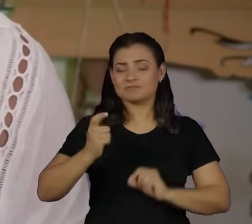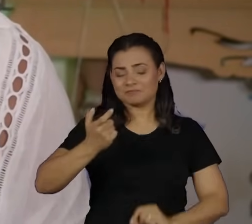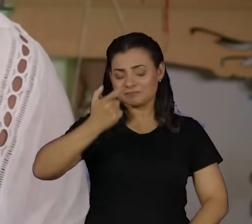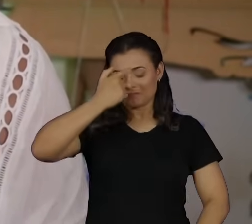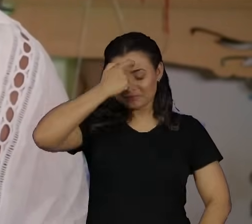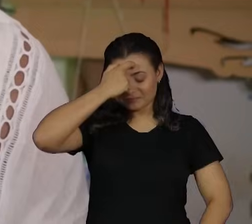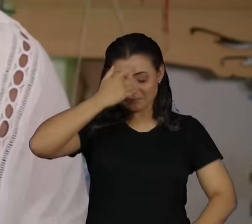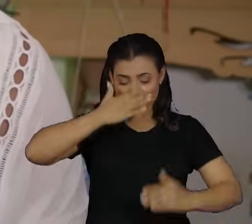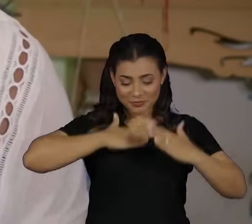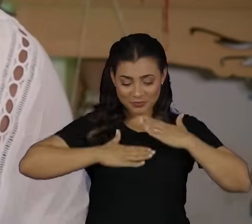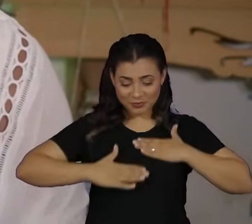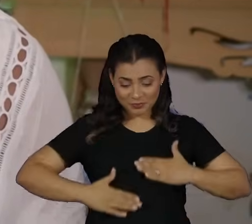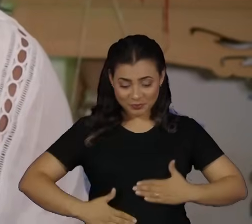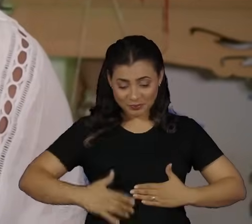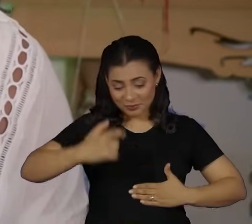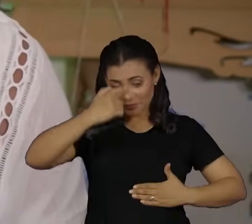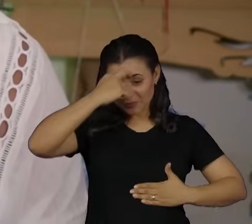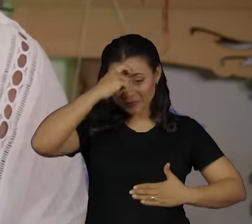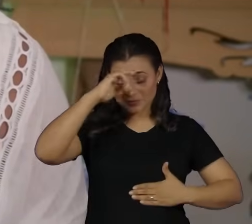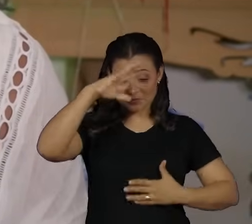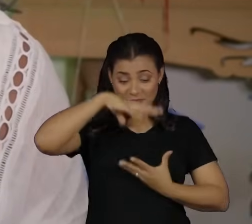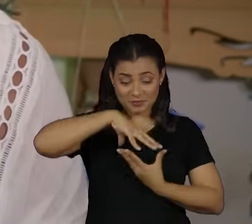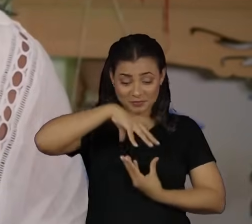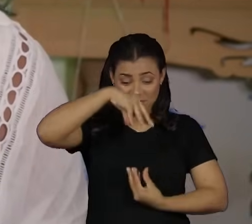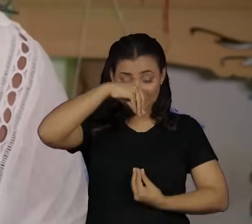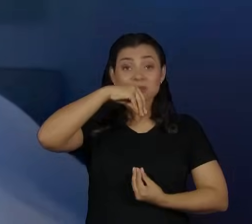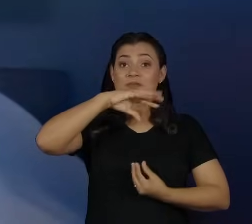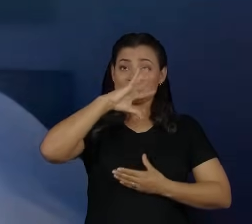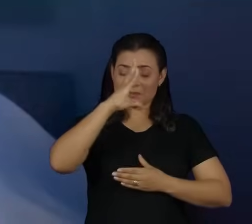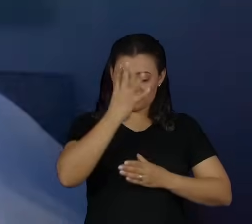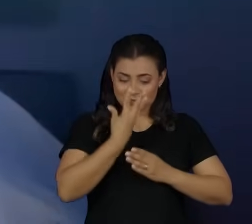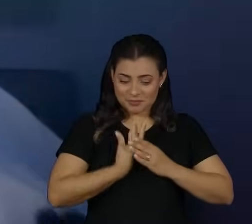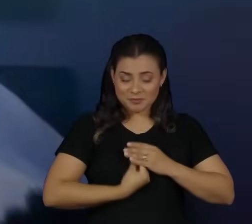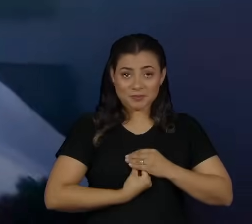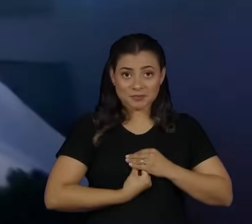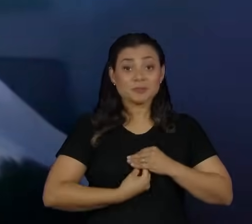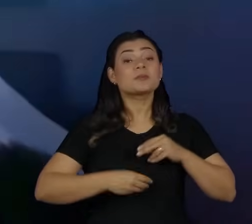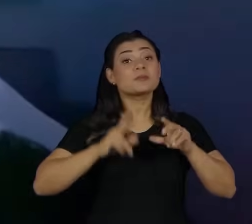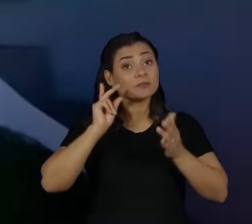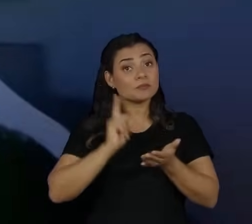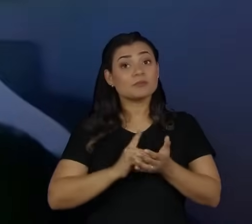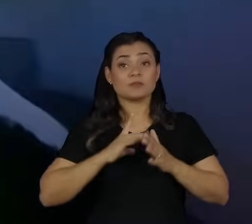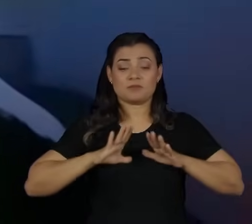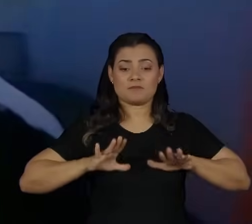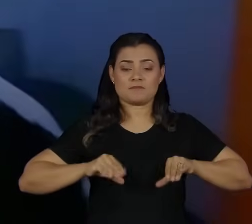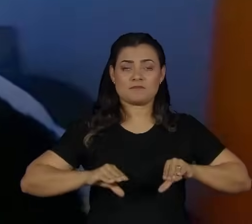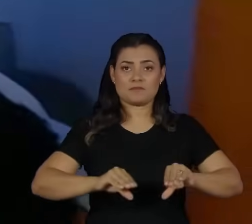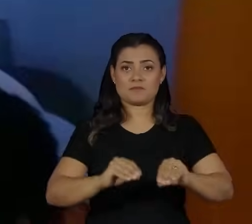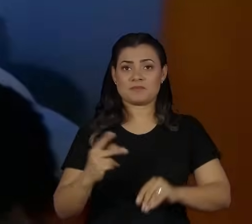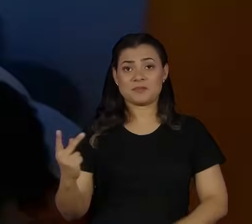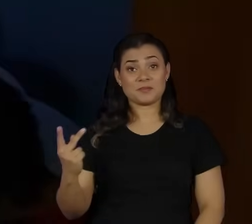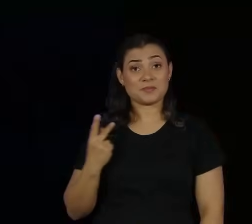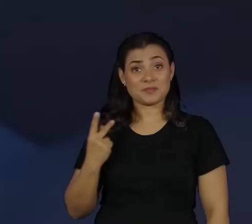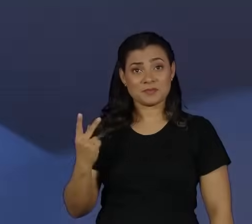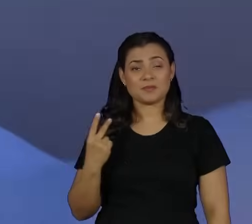e espírito, não somente a parte física química. Essa massagem, eu e a Silvia,